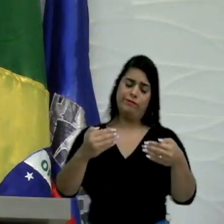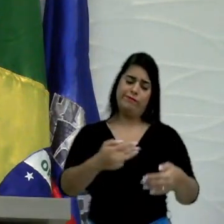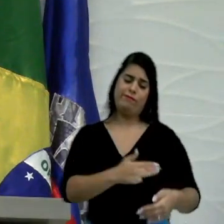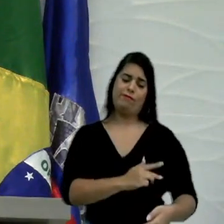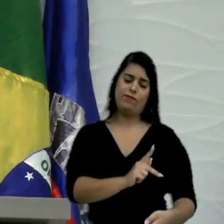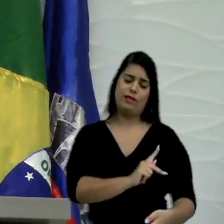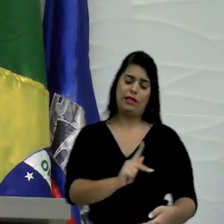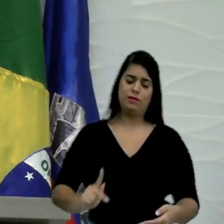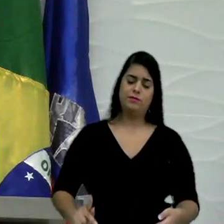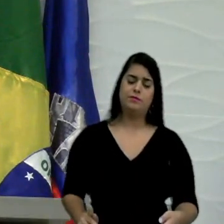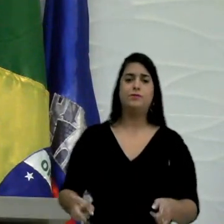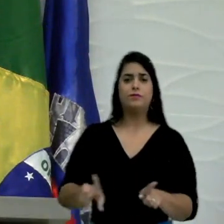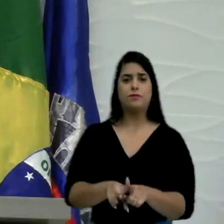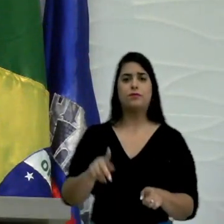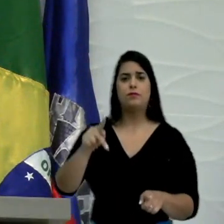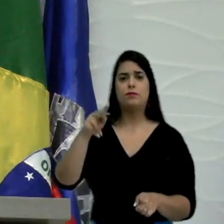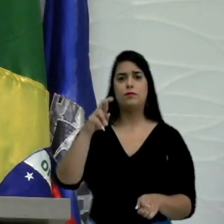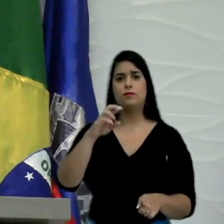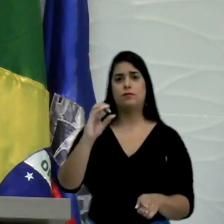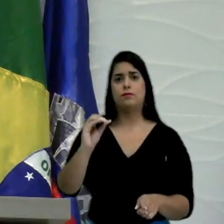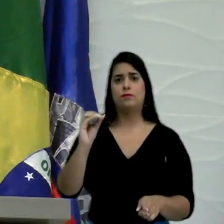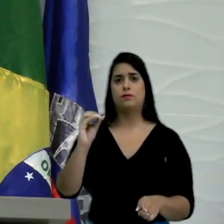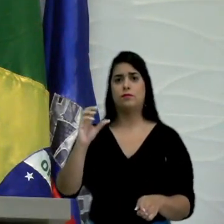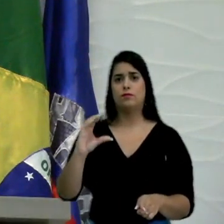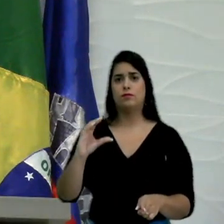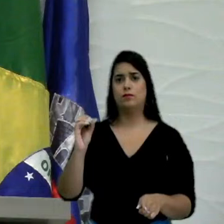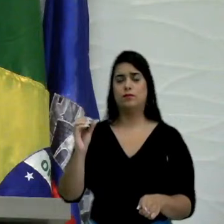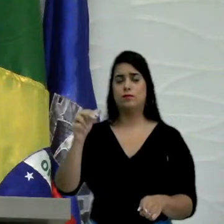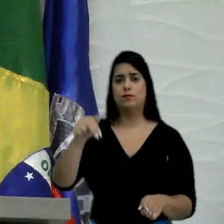que a Compesa possa de fato agir e fazer o seu papel,